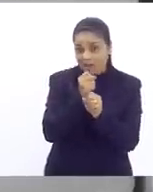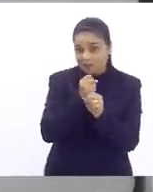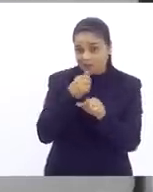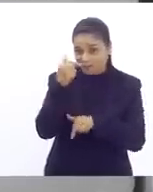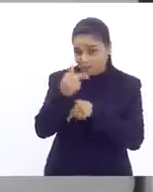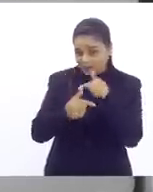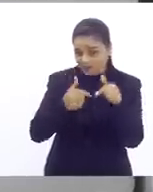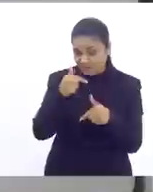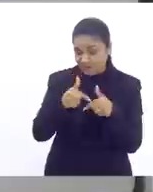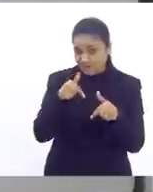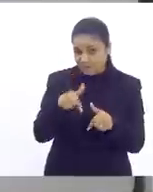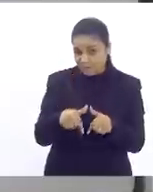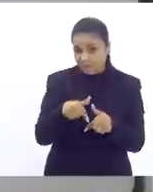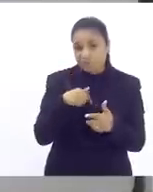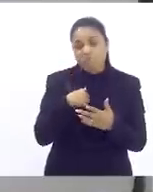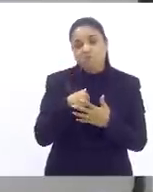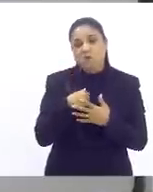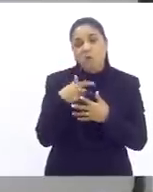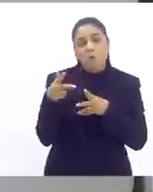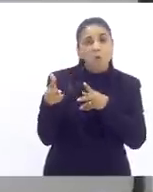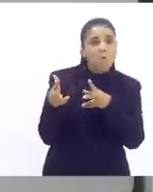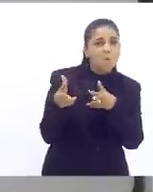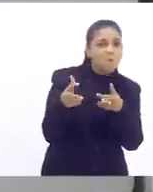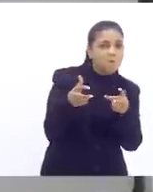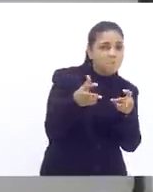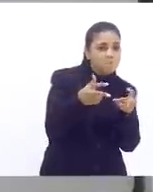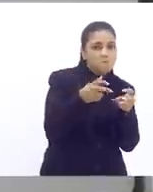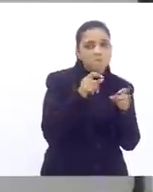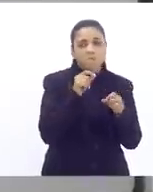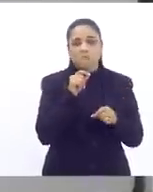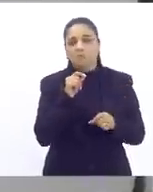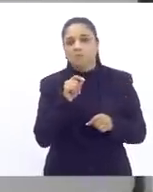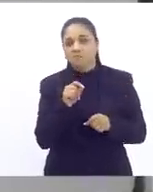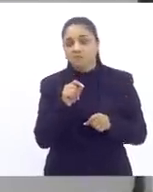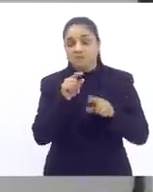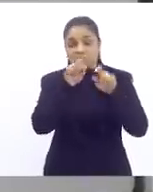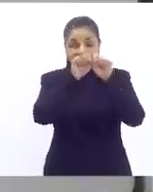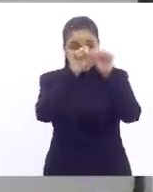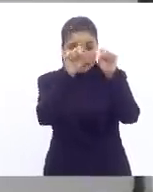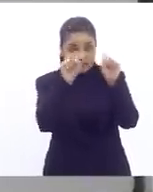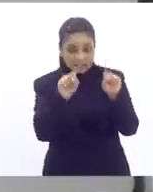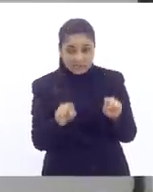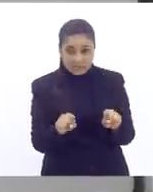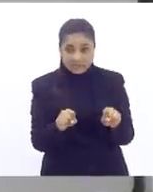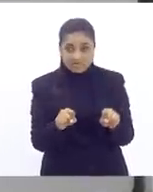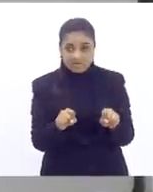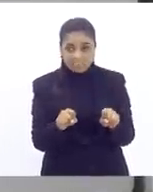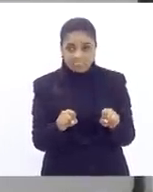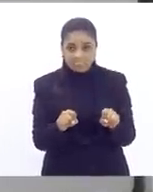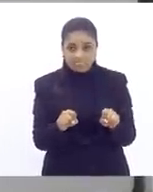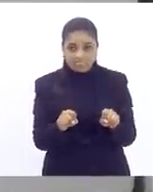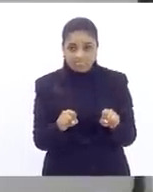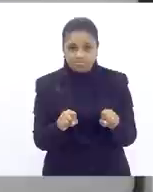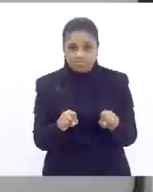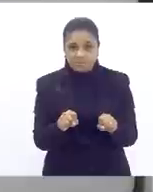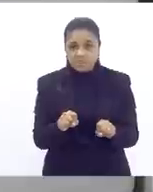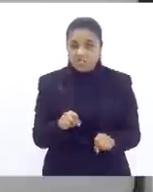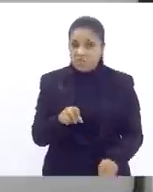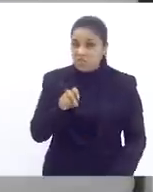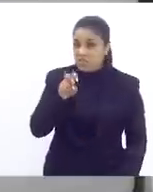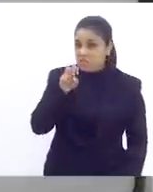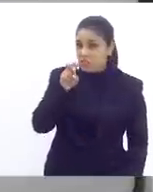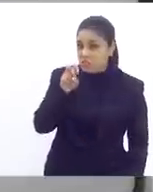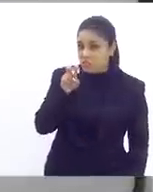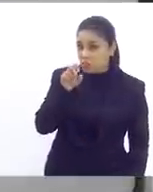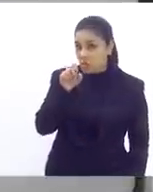e verifico que essa questão do sistema não sei se já vem a 58 anos